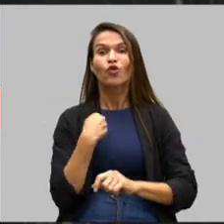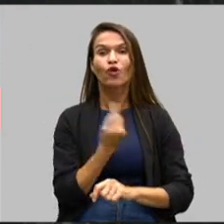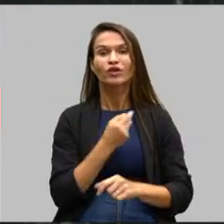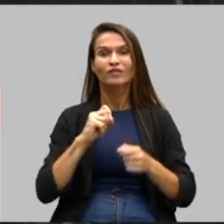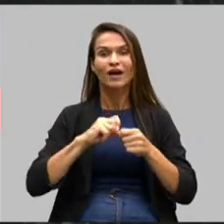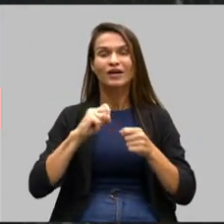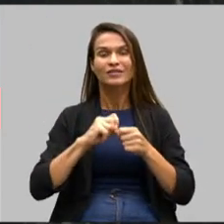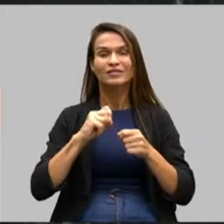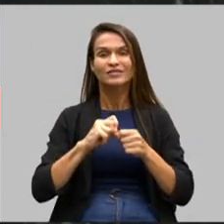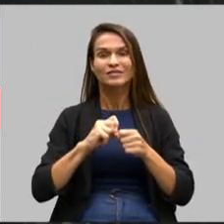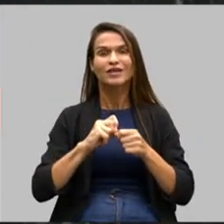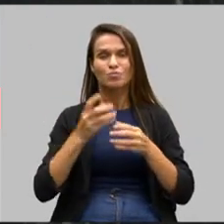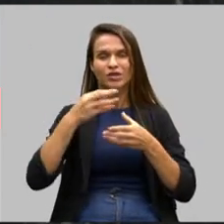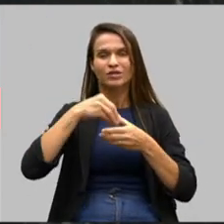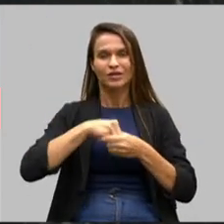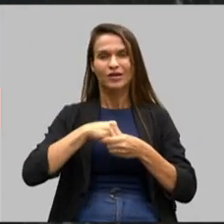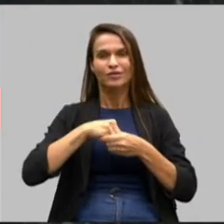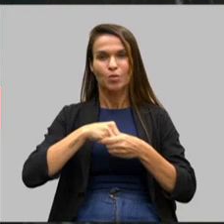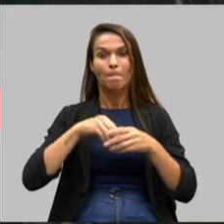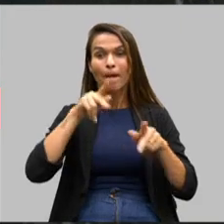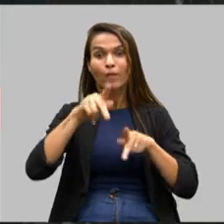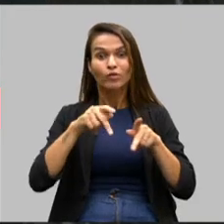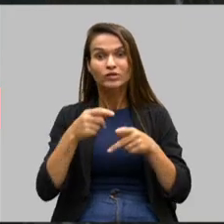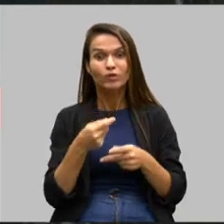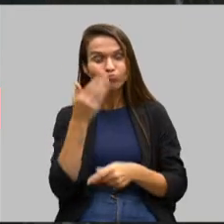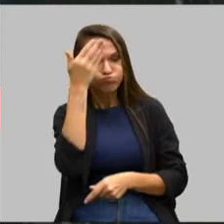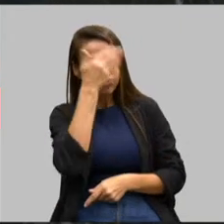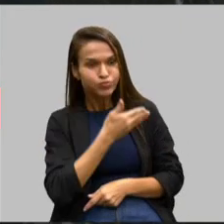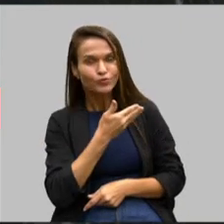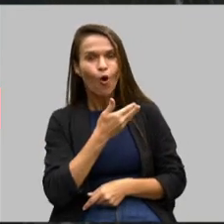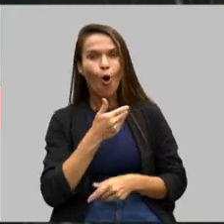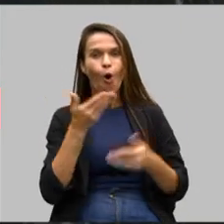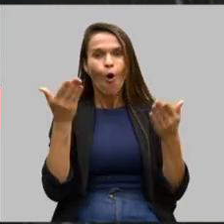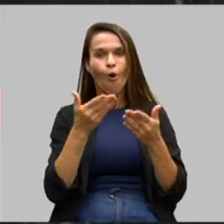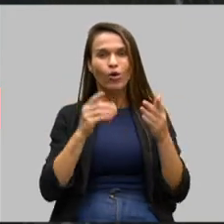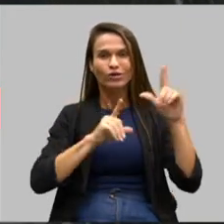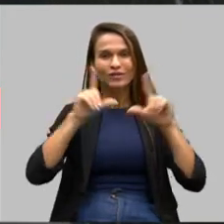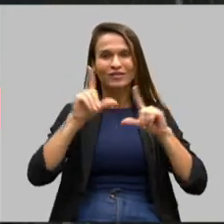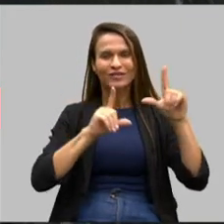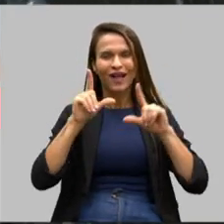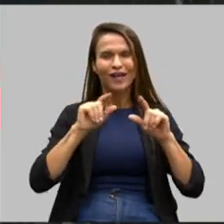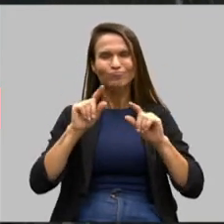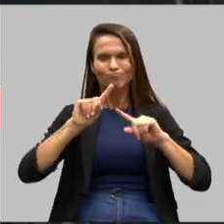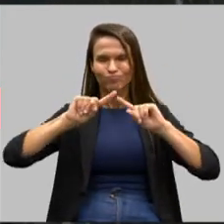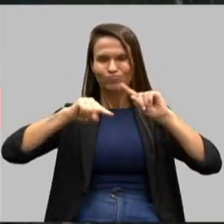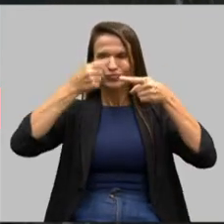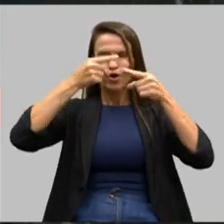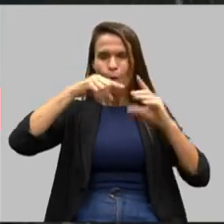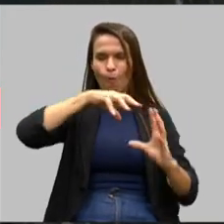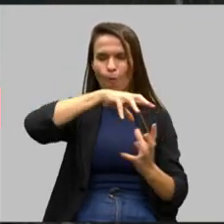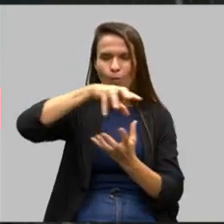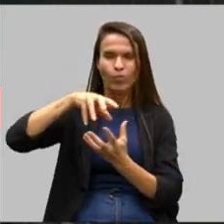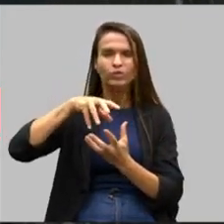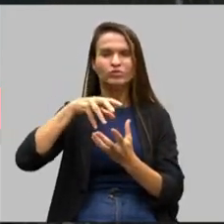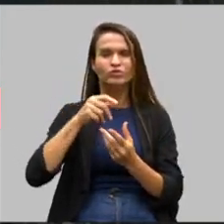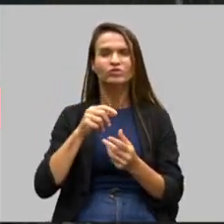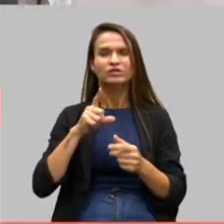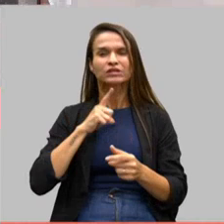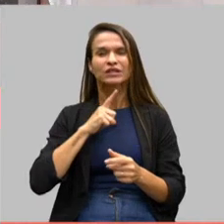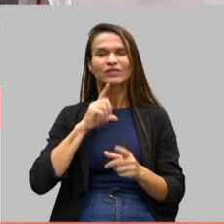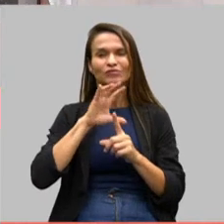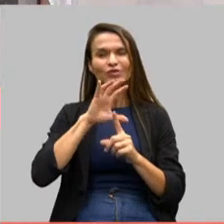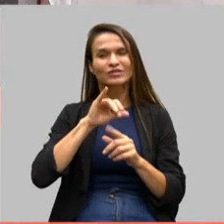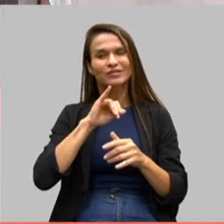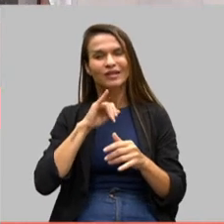ver. Hoje a TV Assembleia é um sucesso e nós estamos indo para o mundo inteiro através da internet. Obrigado, presidente. Obrigado,